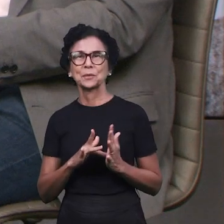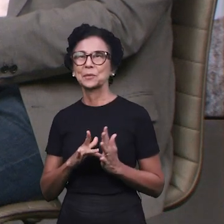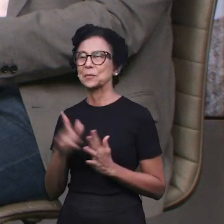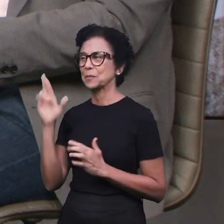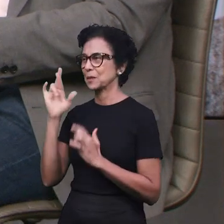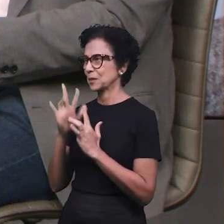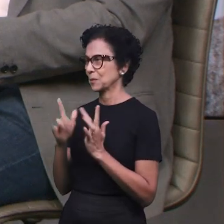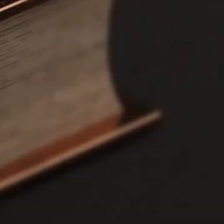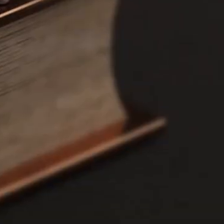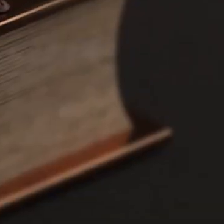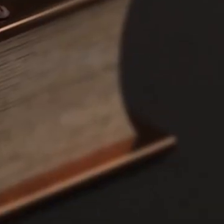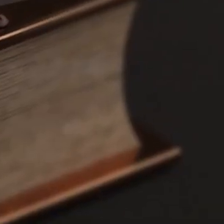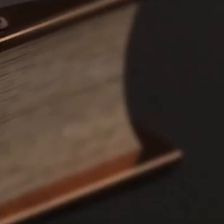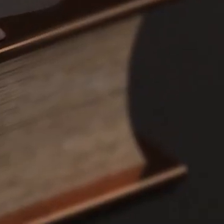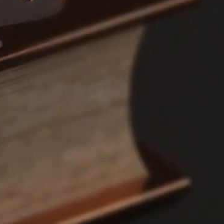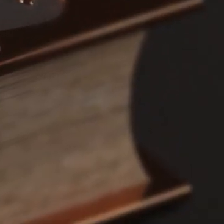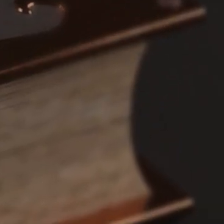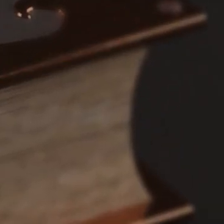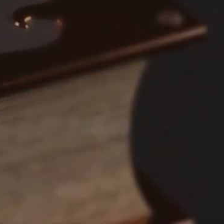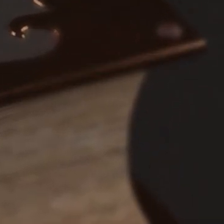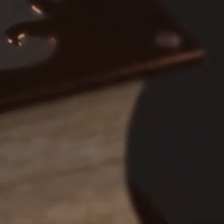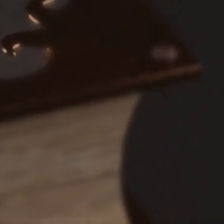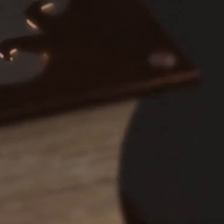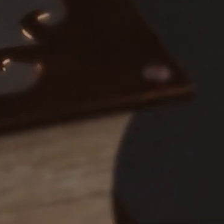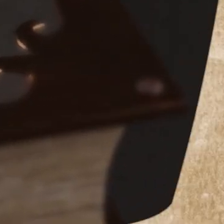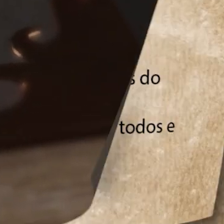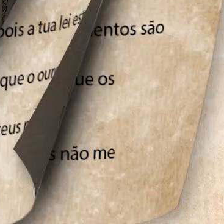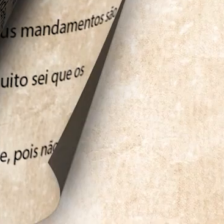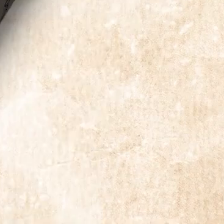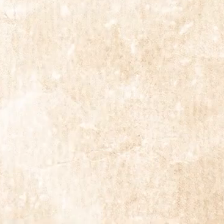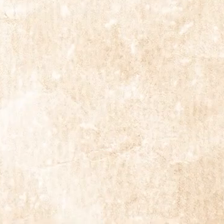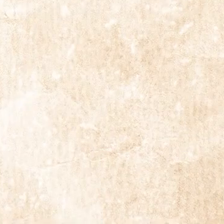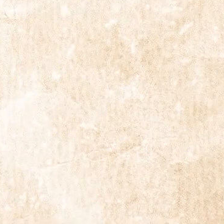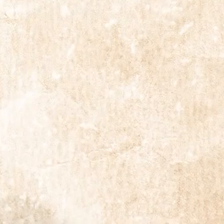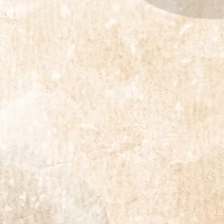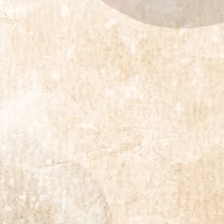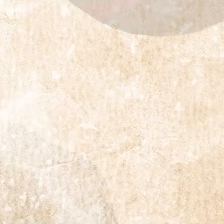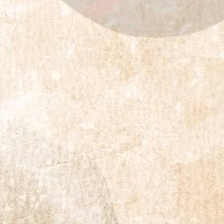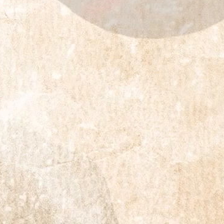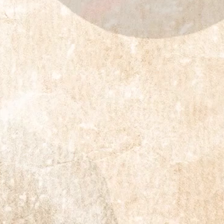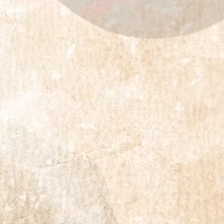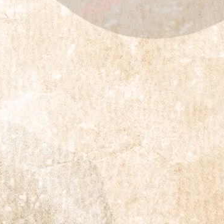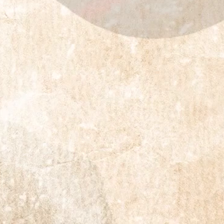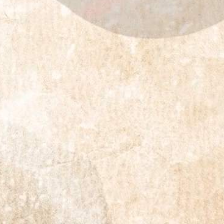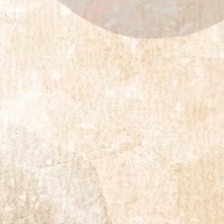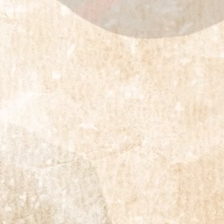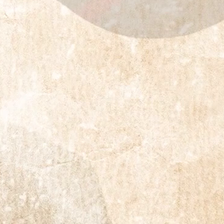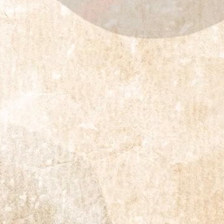pastor Fábio. A paz do Senhor.